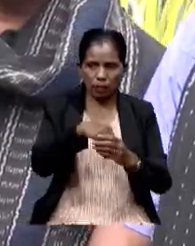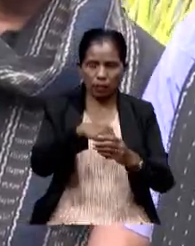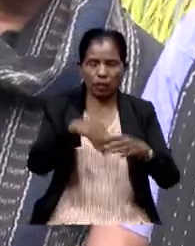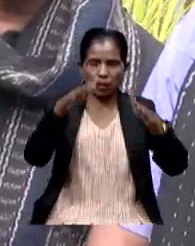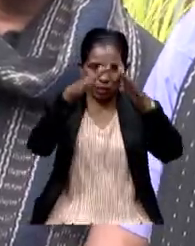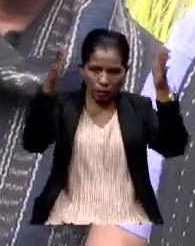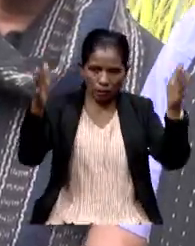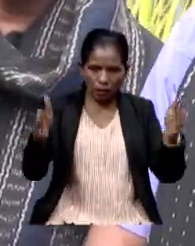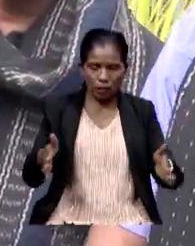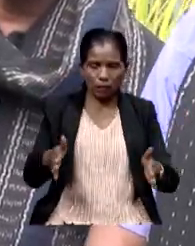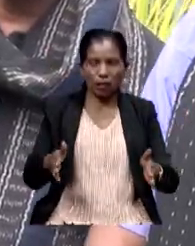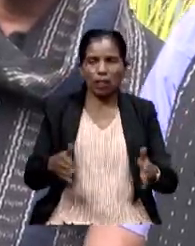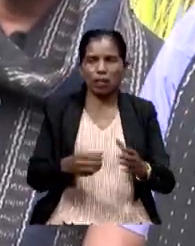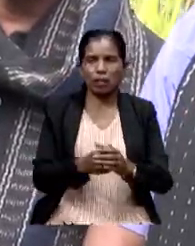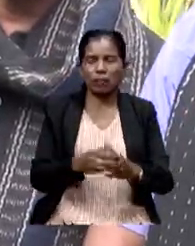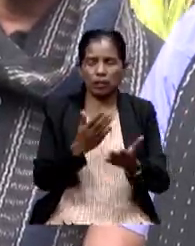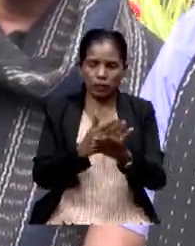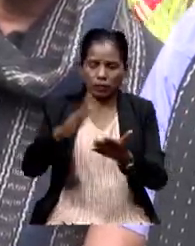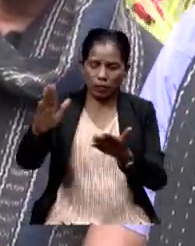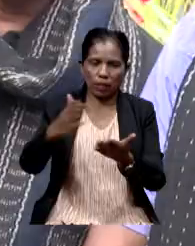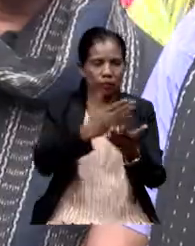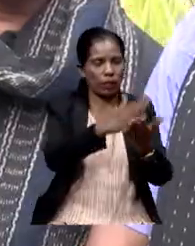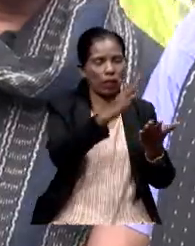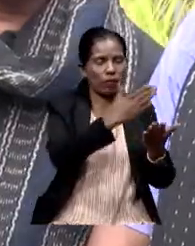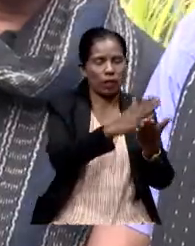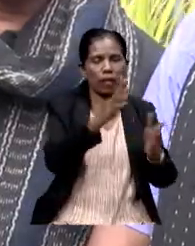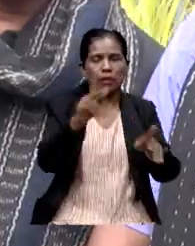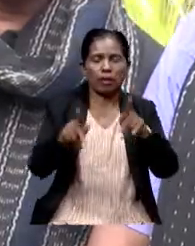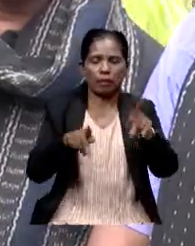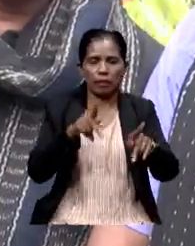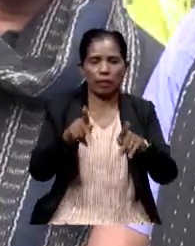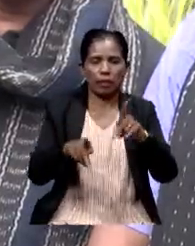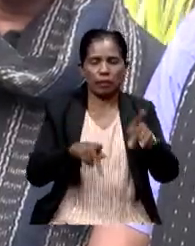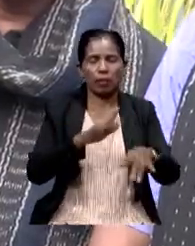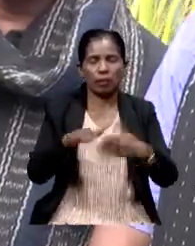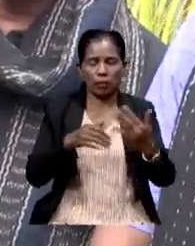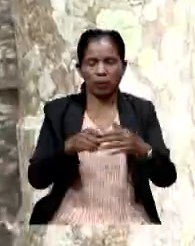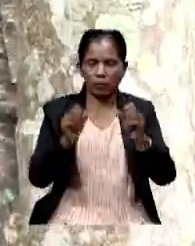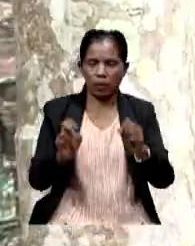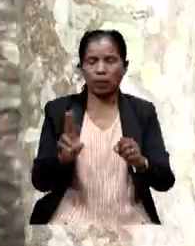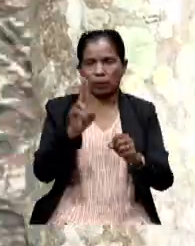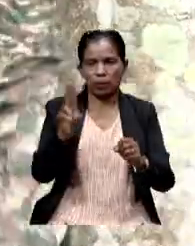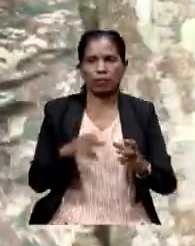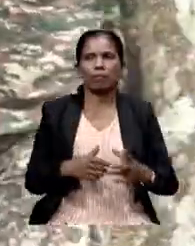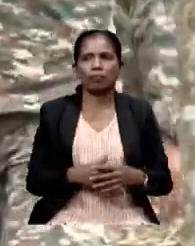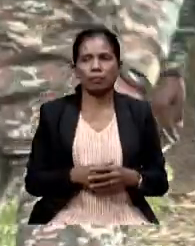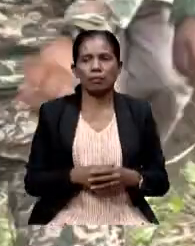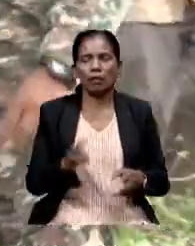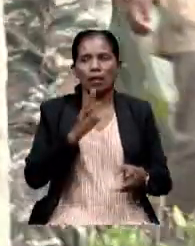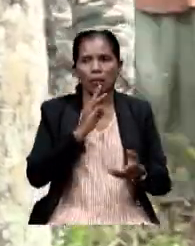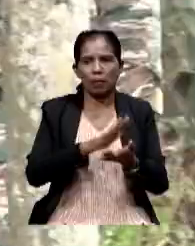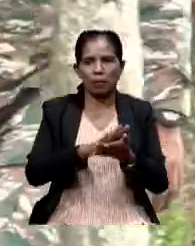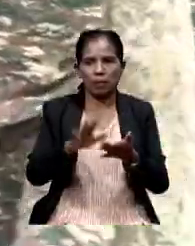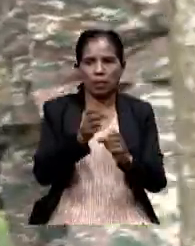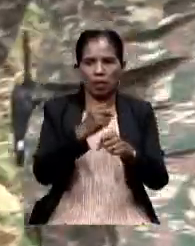maca as, depois halo distribuição ba população Sira bele usa ba Sira nia uma larang. BEMOS nebe